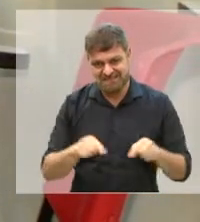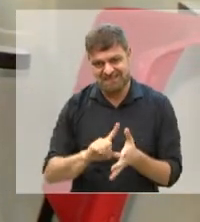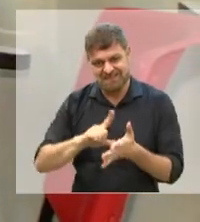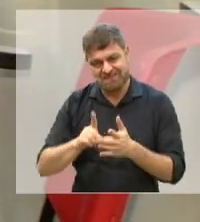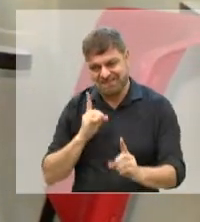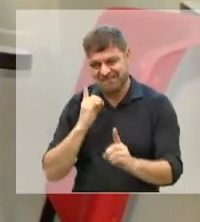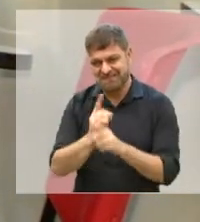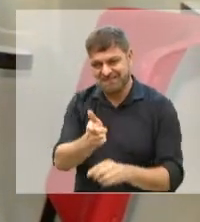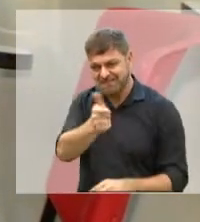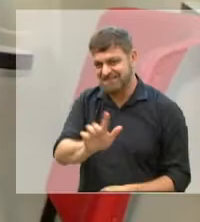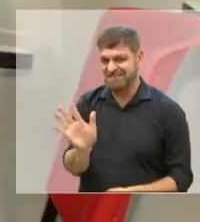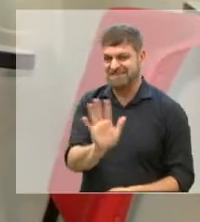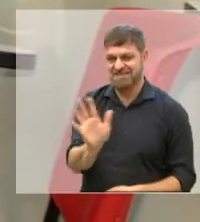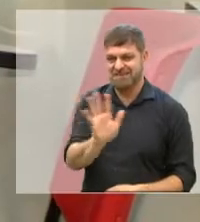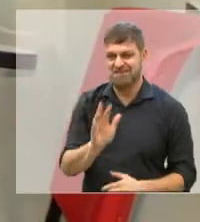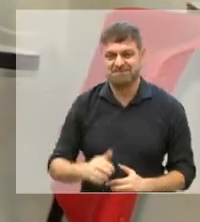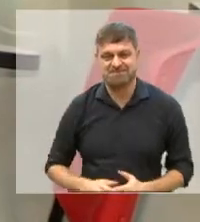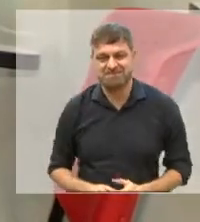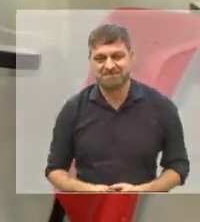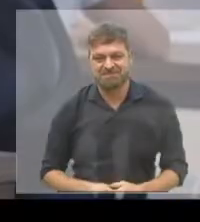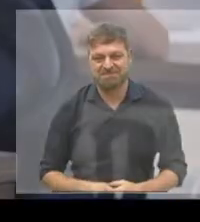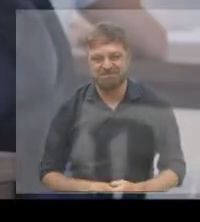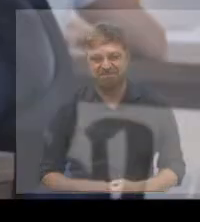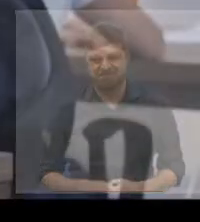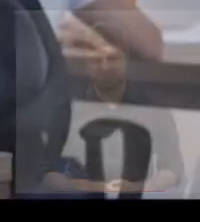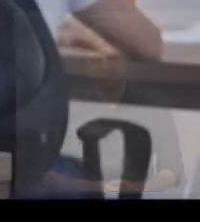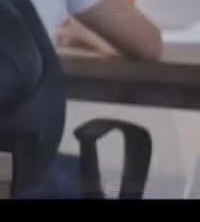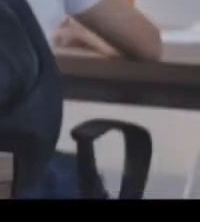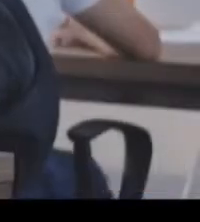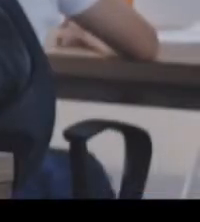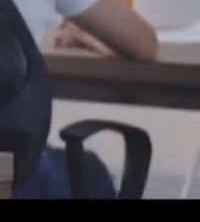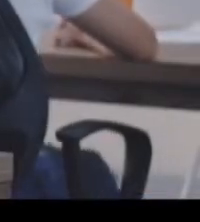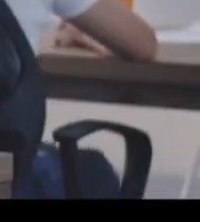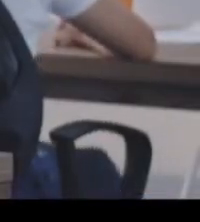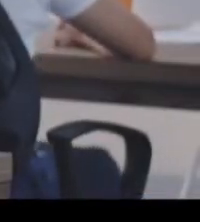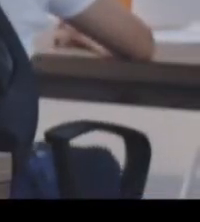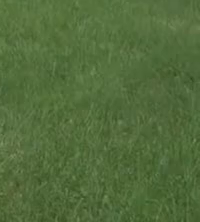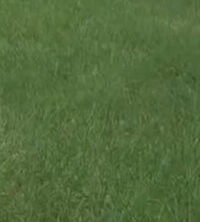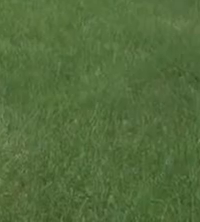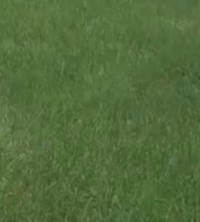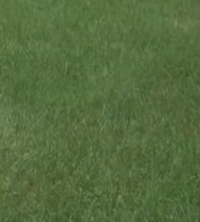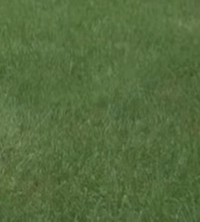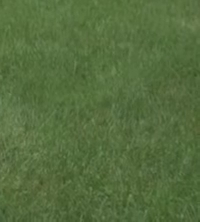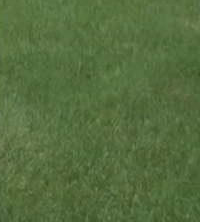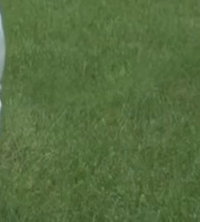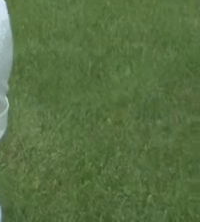nosso próximo encontro. Tchau!